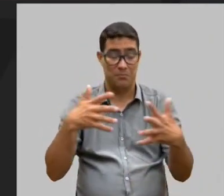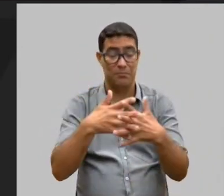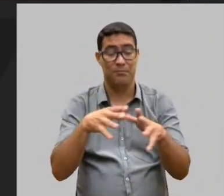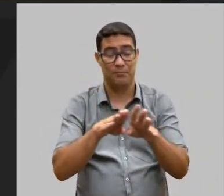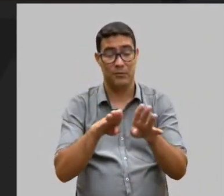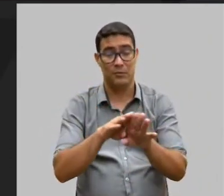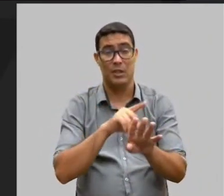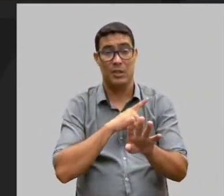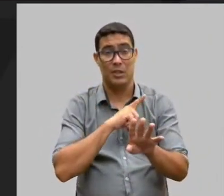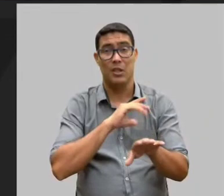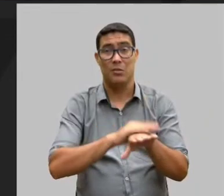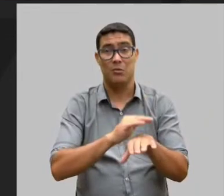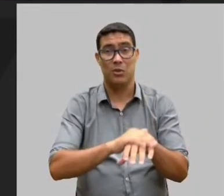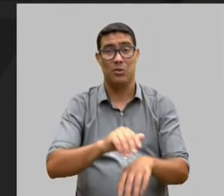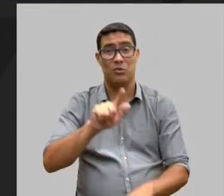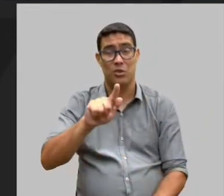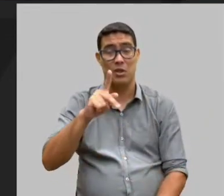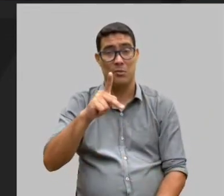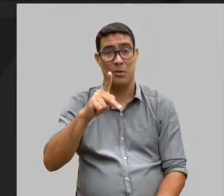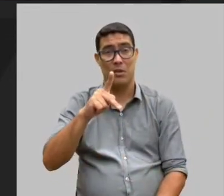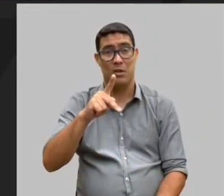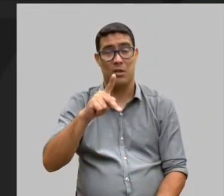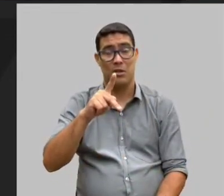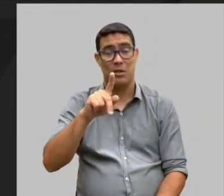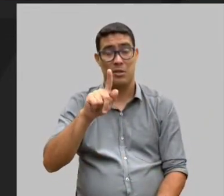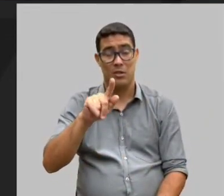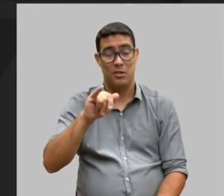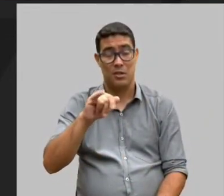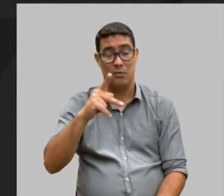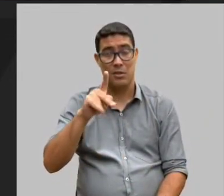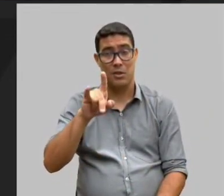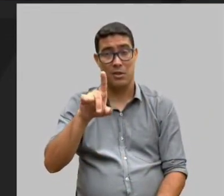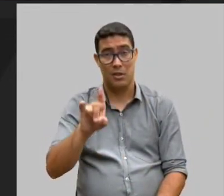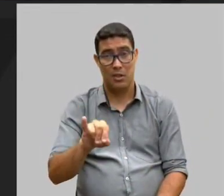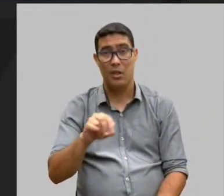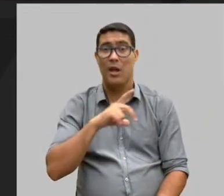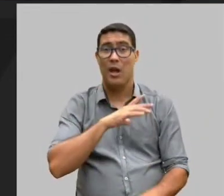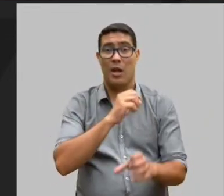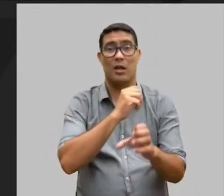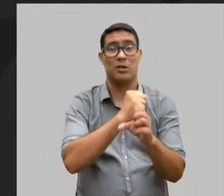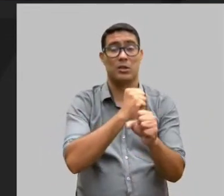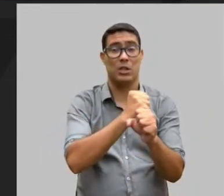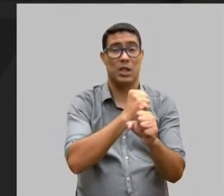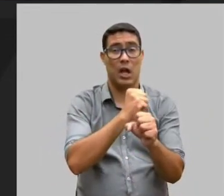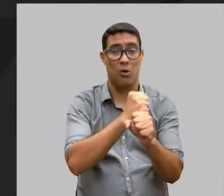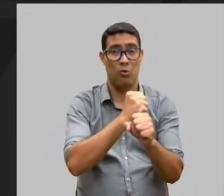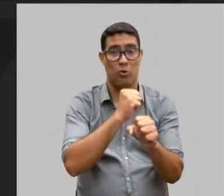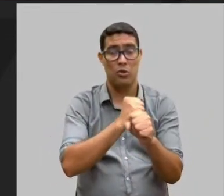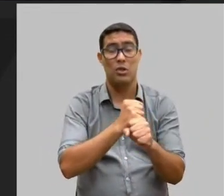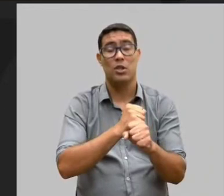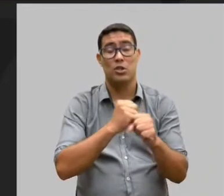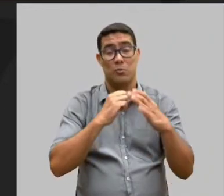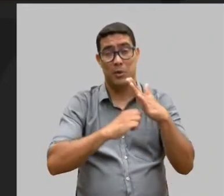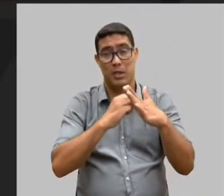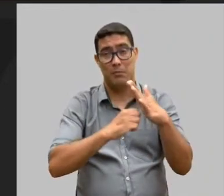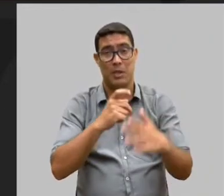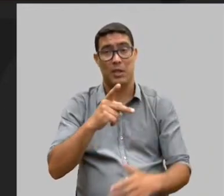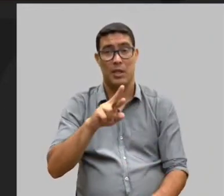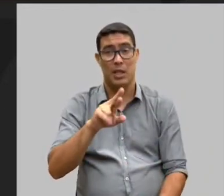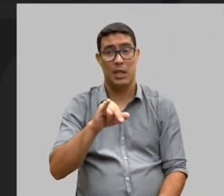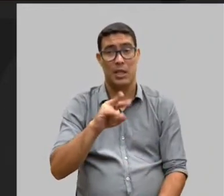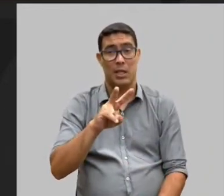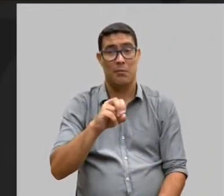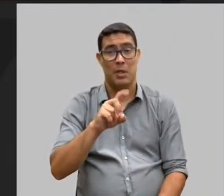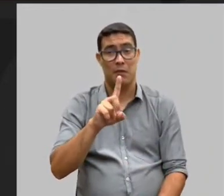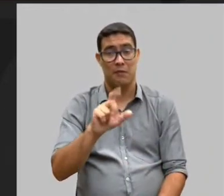primeiro porque o gpdi é é um é um cálculo de empresa privada que é a Fundação Getúlio Vagas ele veio por quê Porque os integrantes da equipe do Governo na